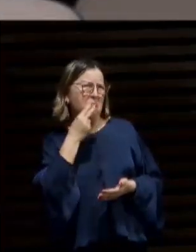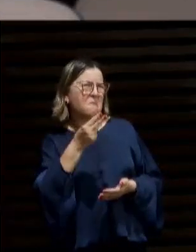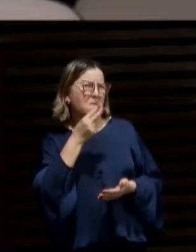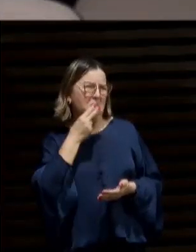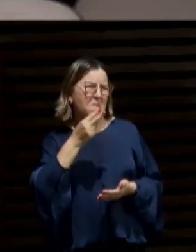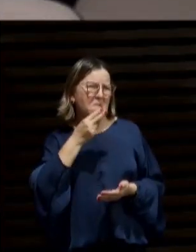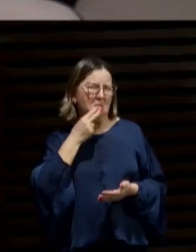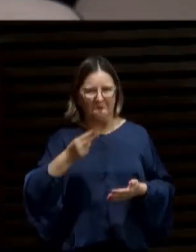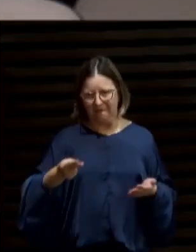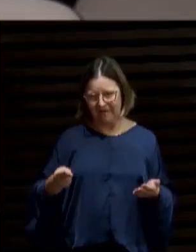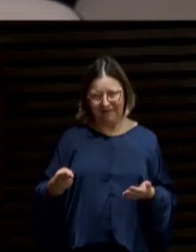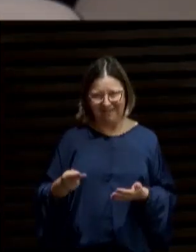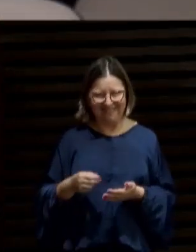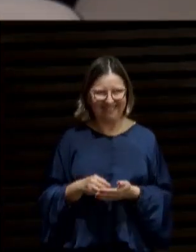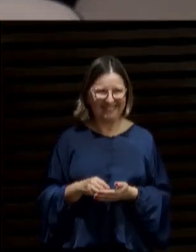outro.